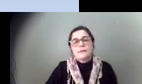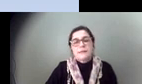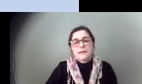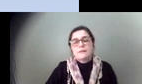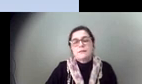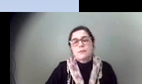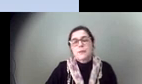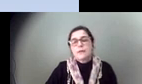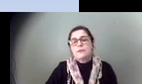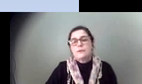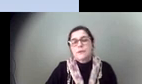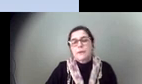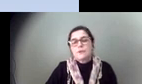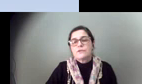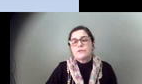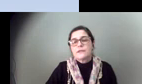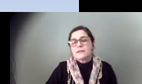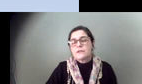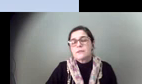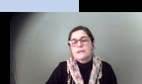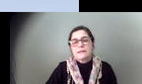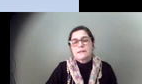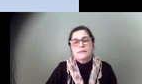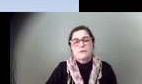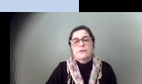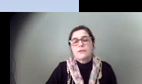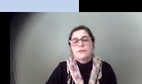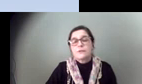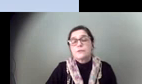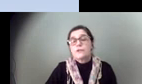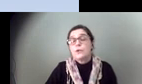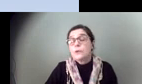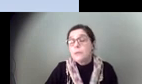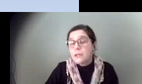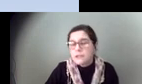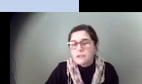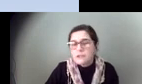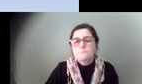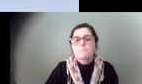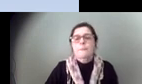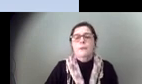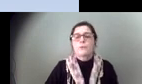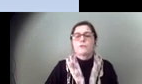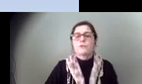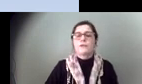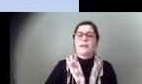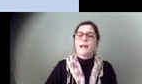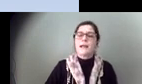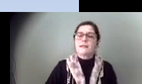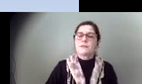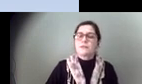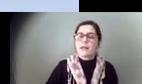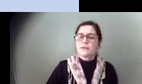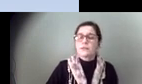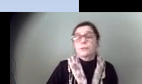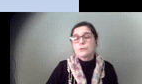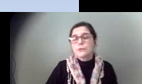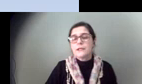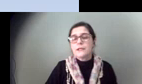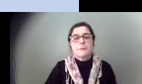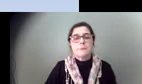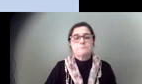sem interpretar nesse momento, né? O trabalho de avaliação e interpretação será feito posteriormente, quando houver uma análise dos dados,